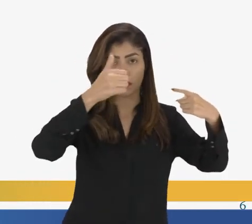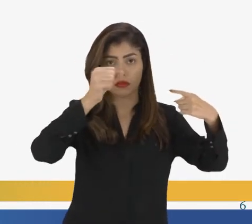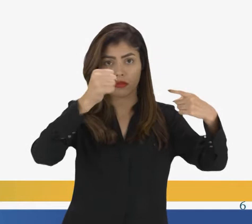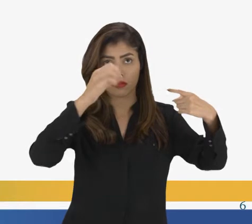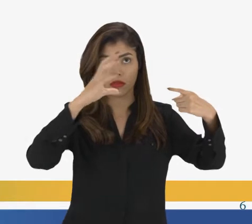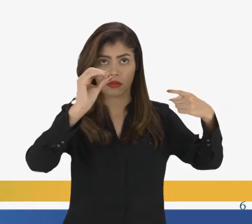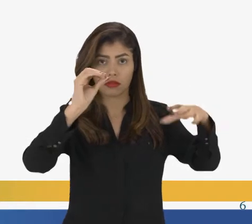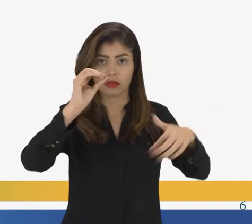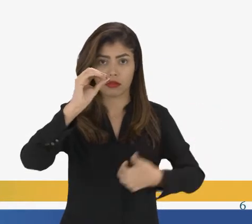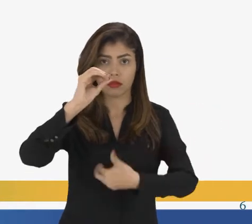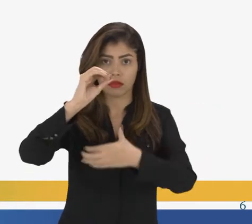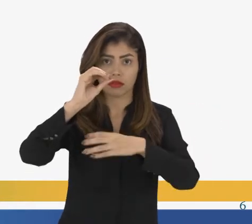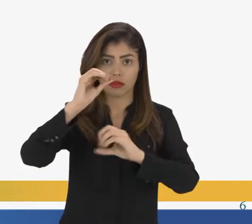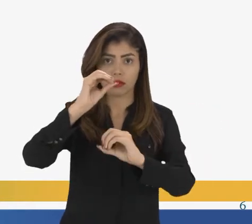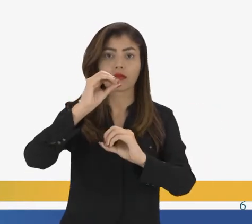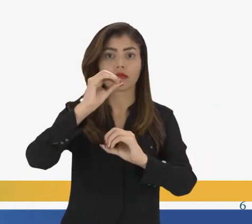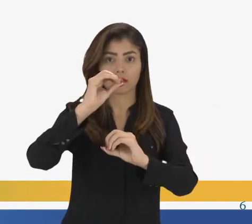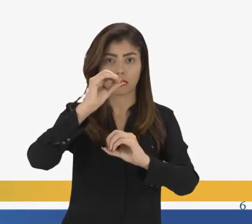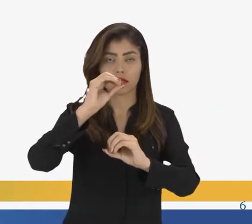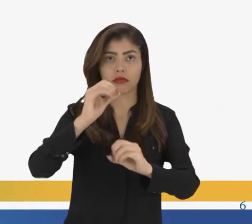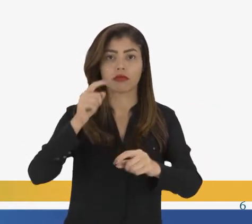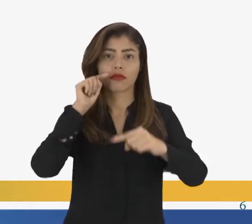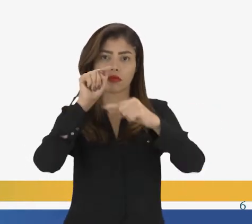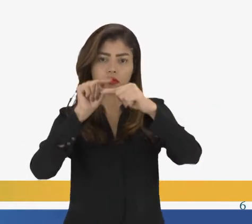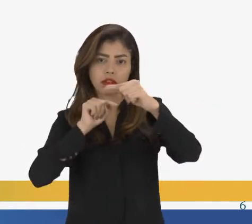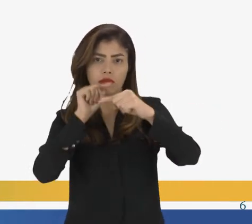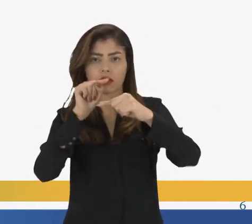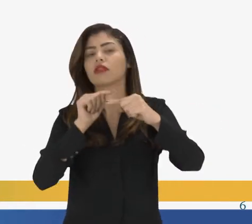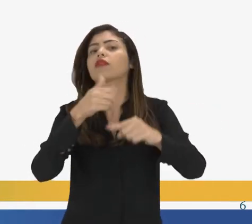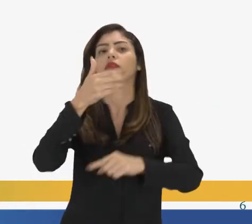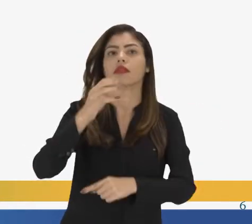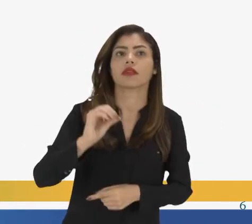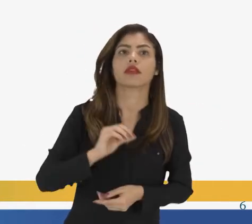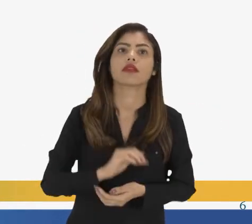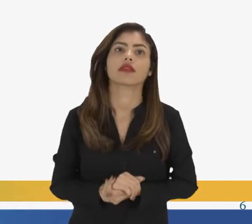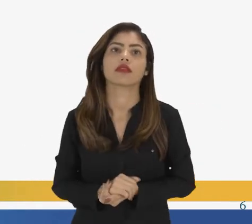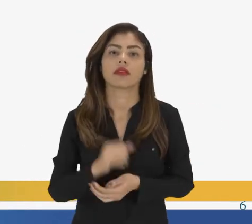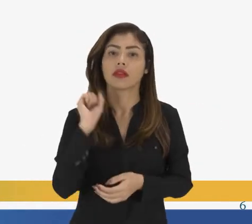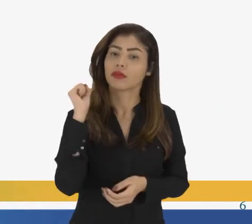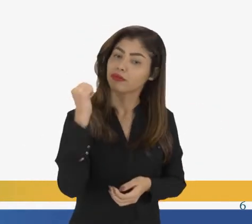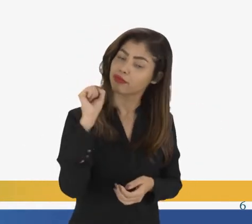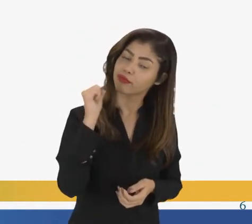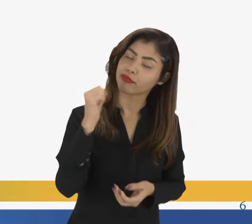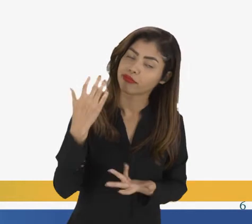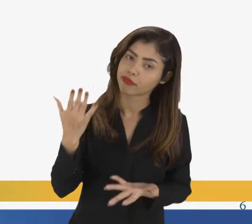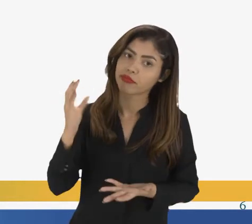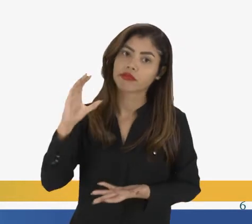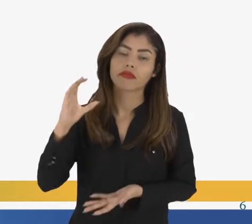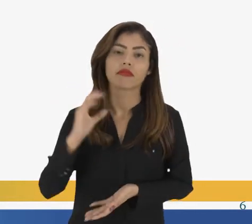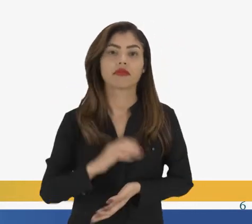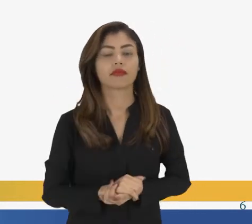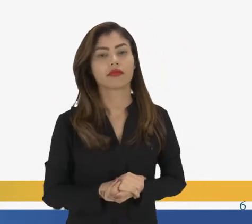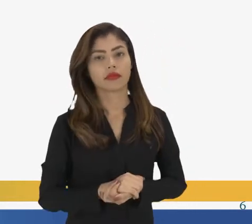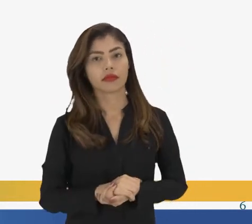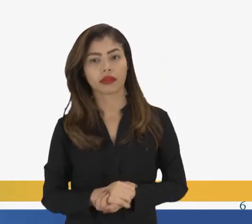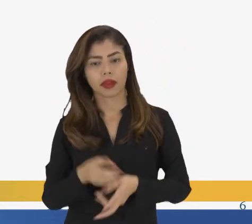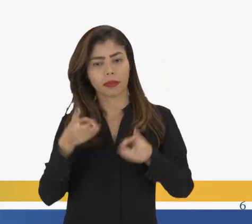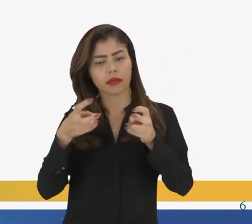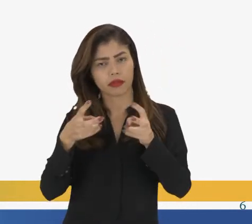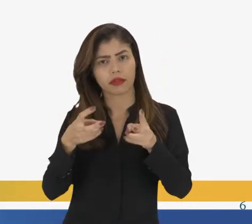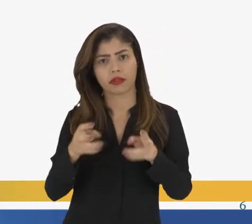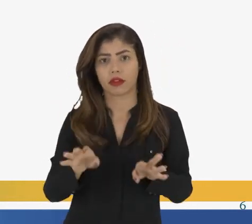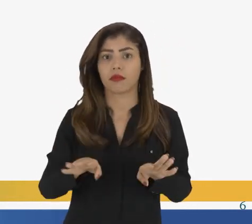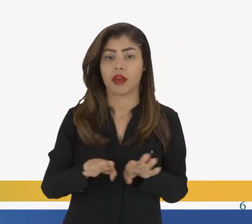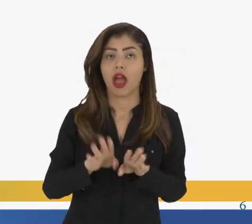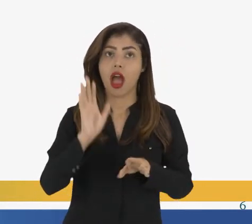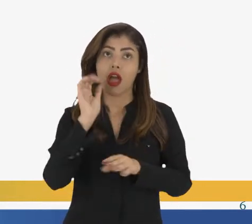dividindo, e 80 dividido para 10 é igual a 8 graus Celsius. Então,